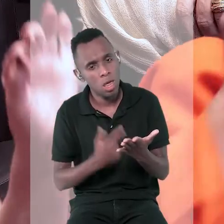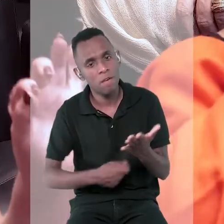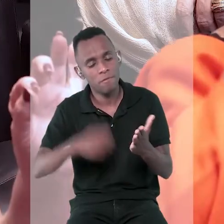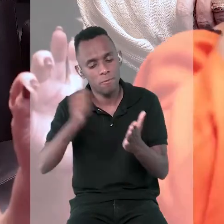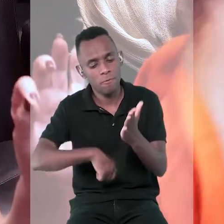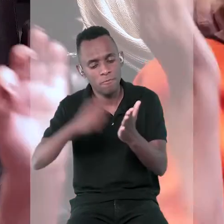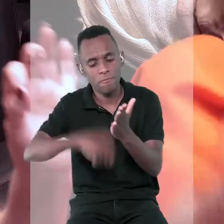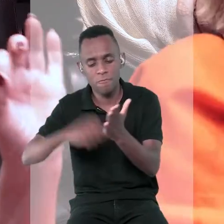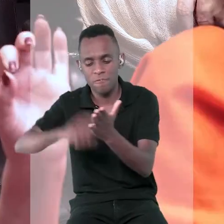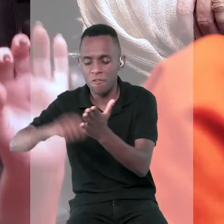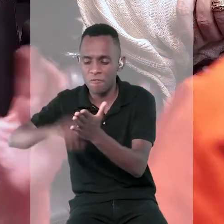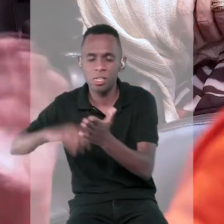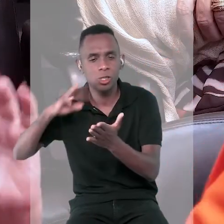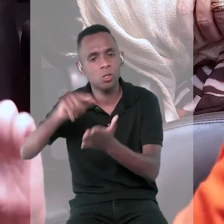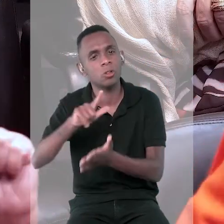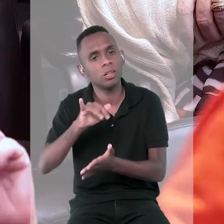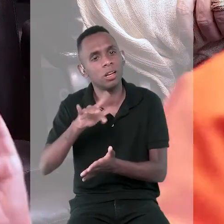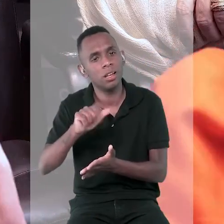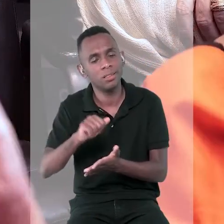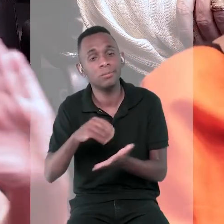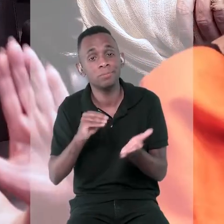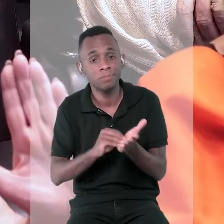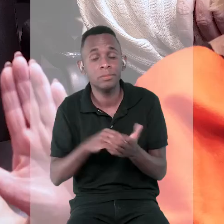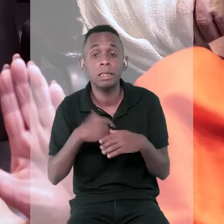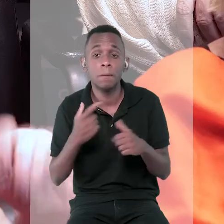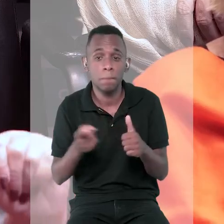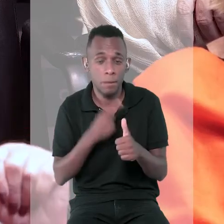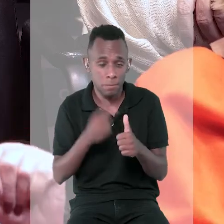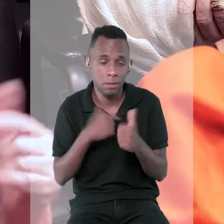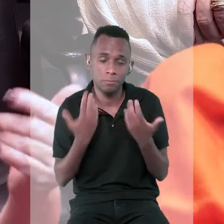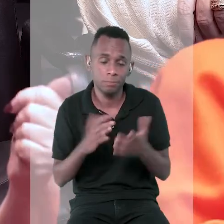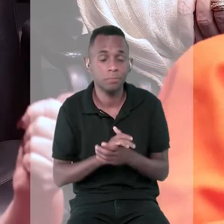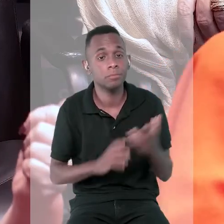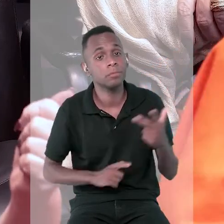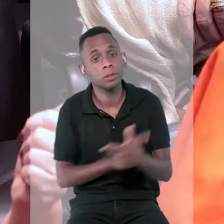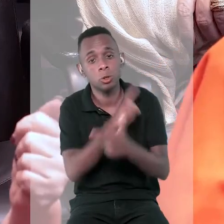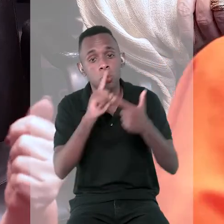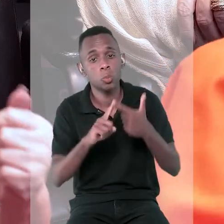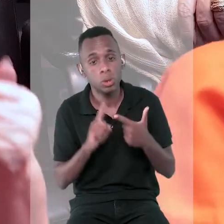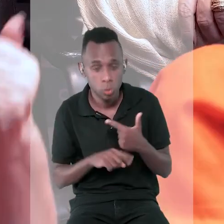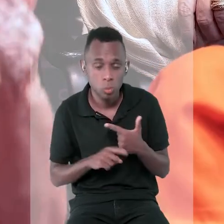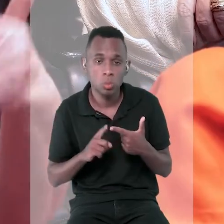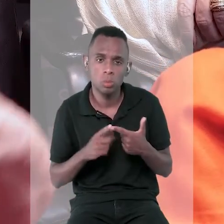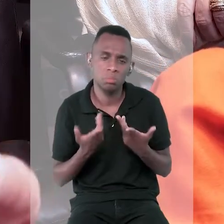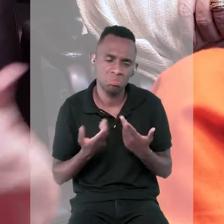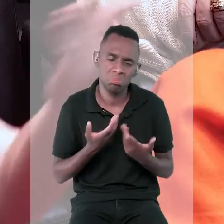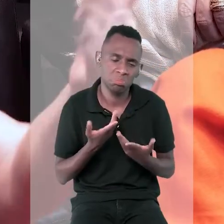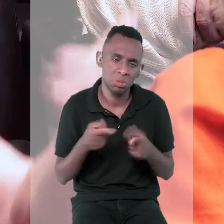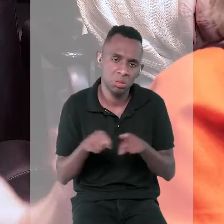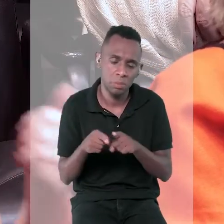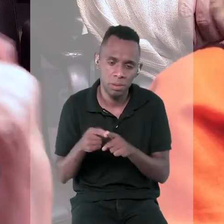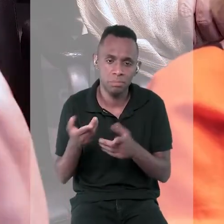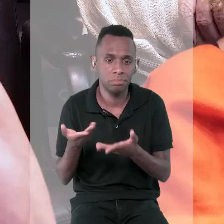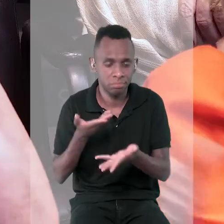o autógrafo. Então, o meu primeiro motivo. O segundo, eu até comentei aqui